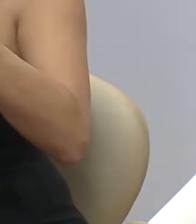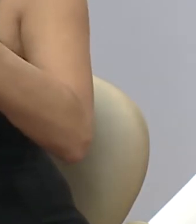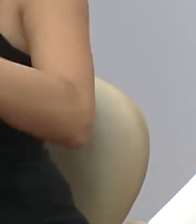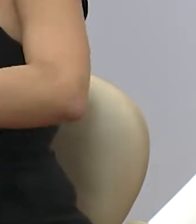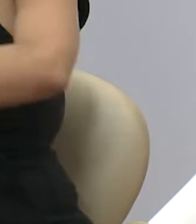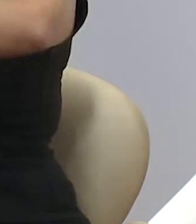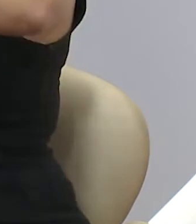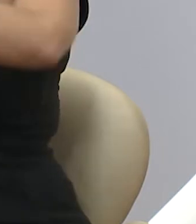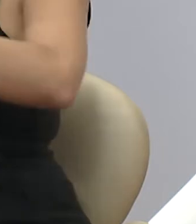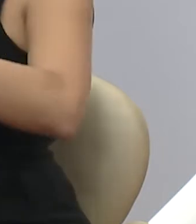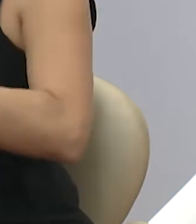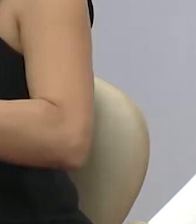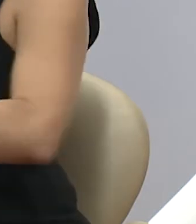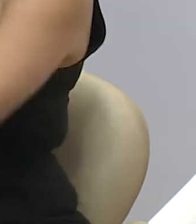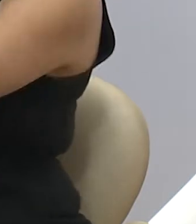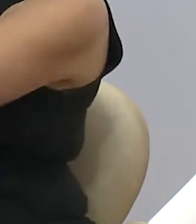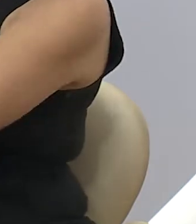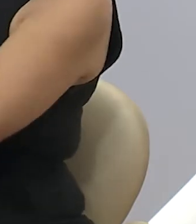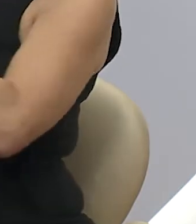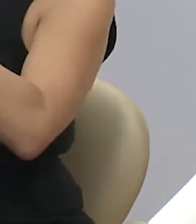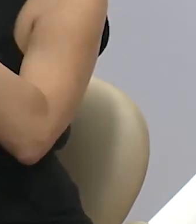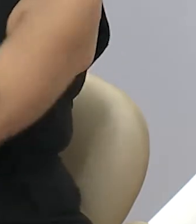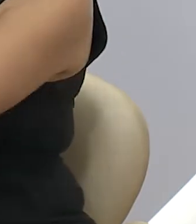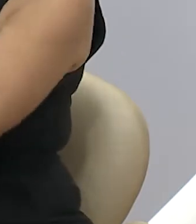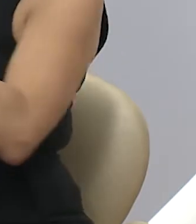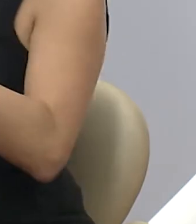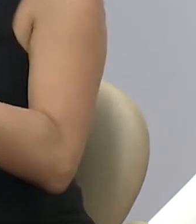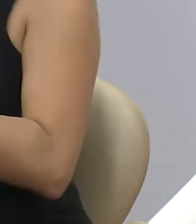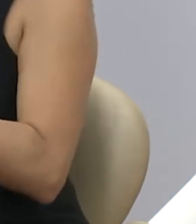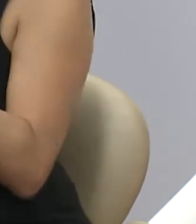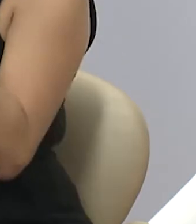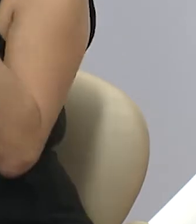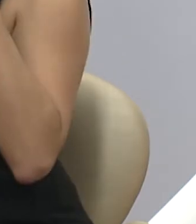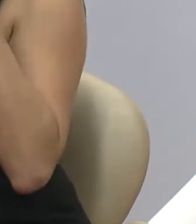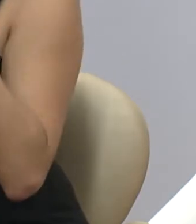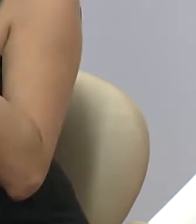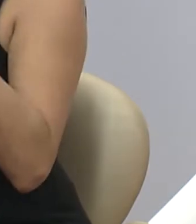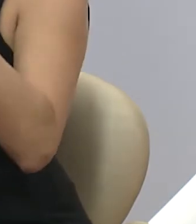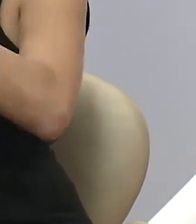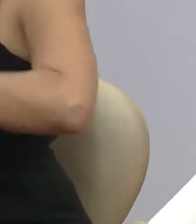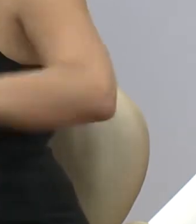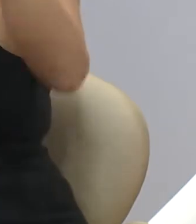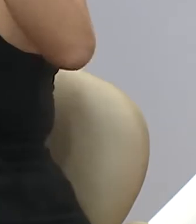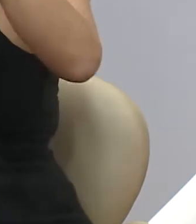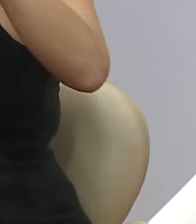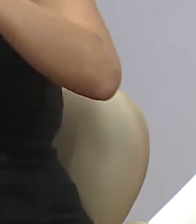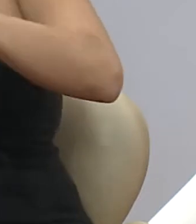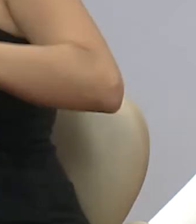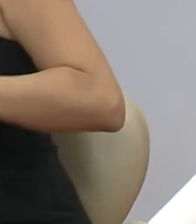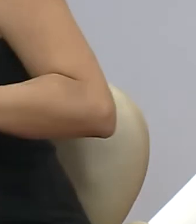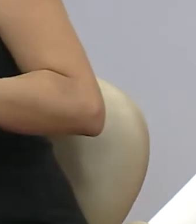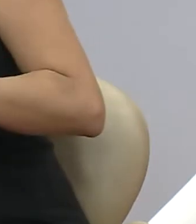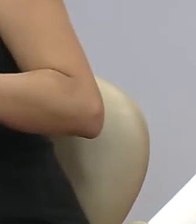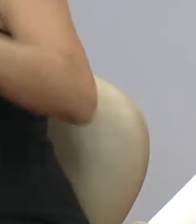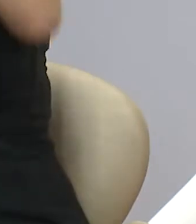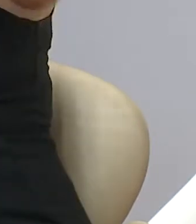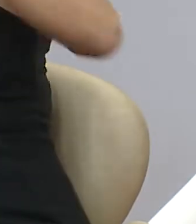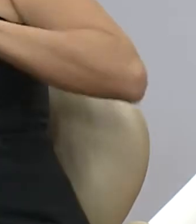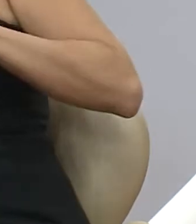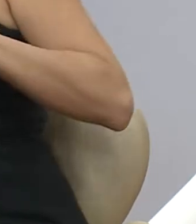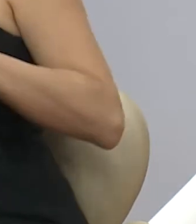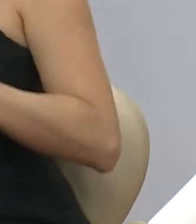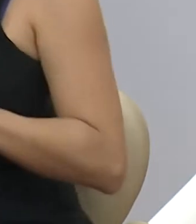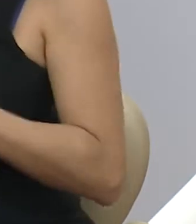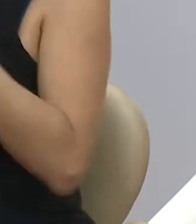tem acessibilidade, na mesma hora a gente grava um vídeo, a gente coloca nas redes sociais, a gente denuncia, a